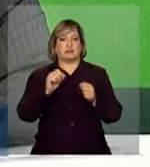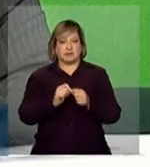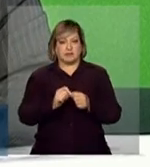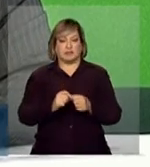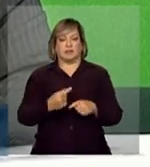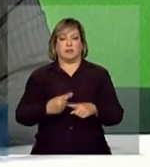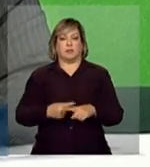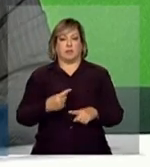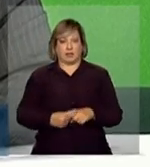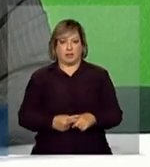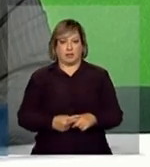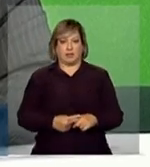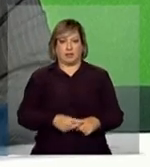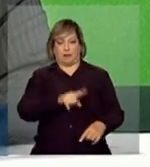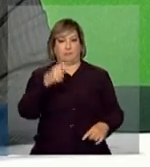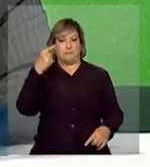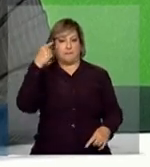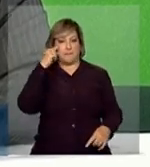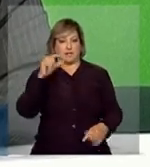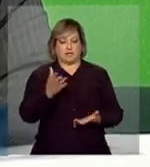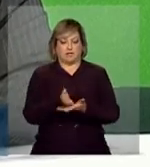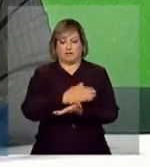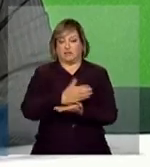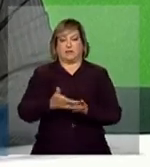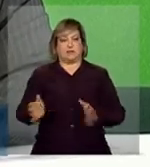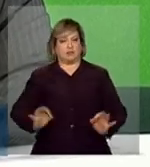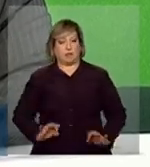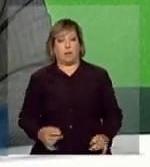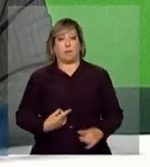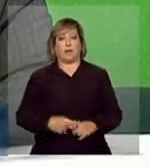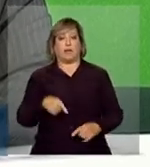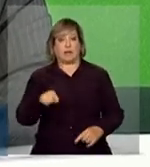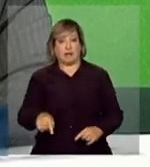inclusive, nessa questão que você colocou de divisão, um critério de que